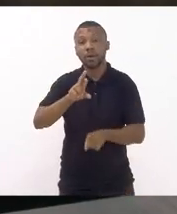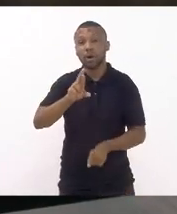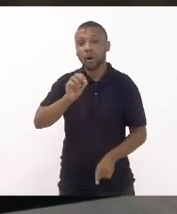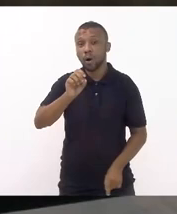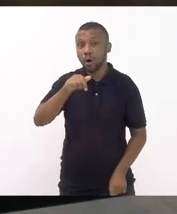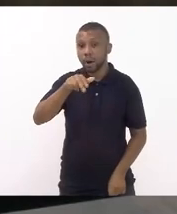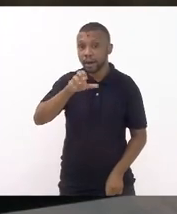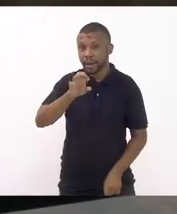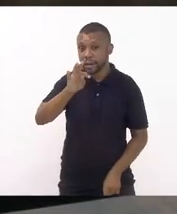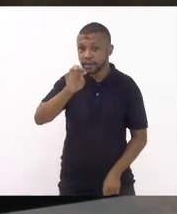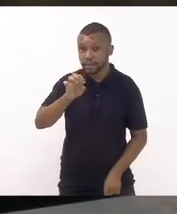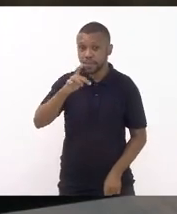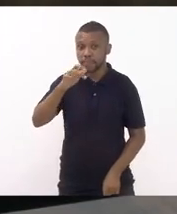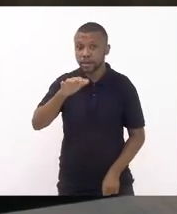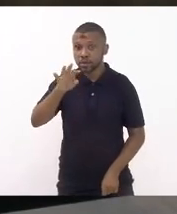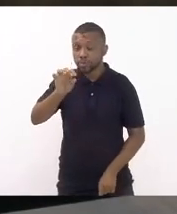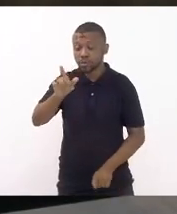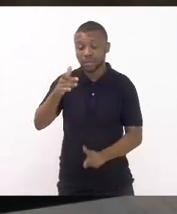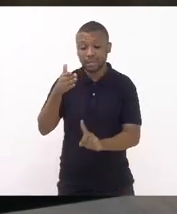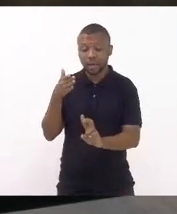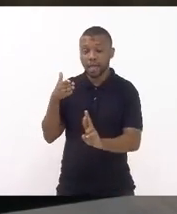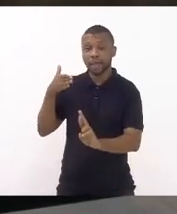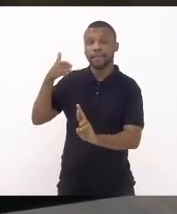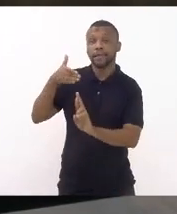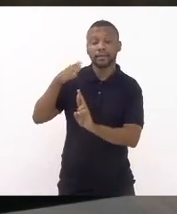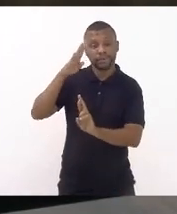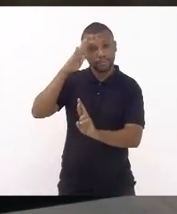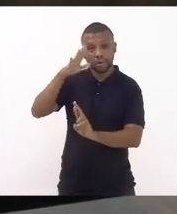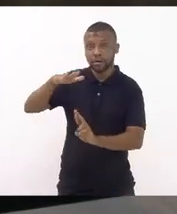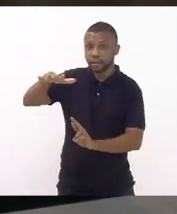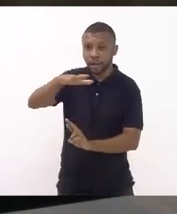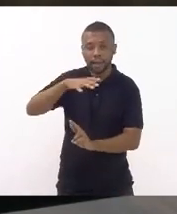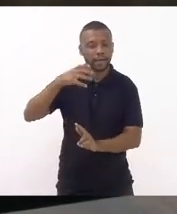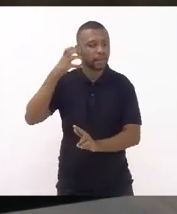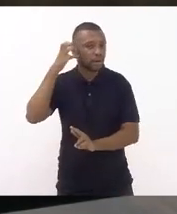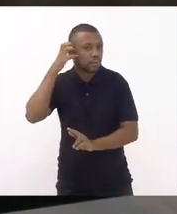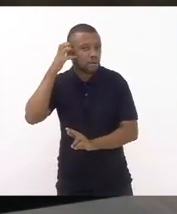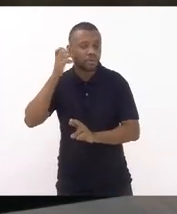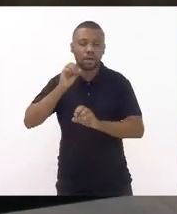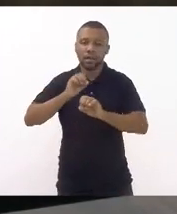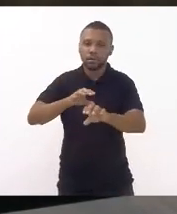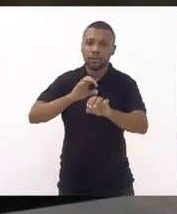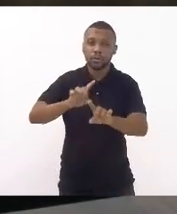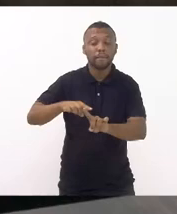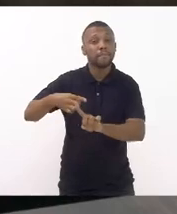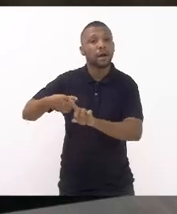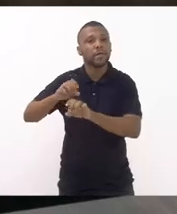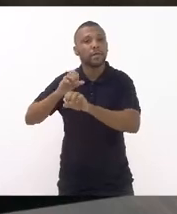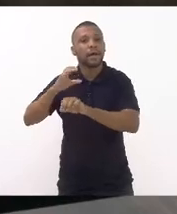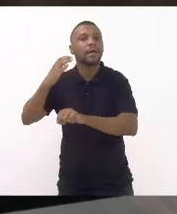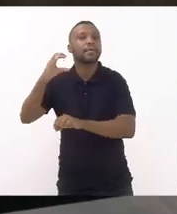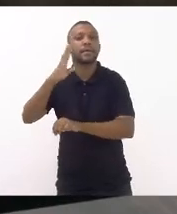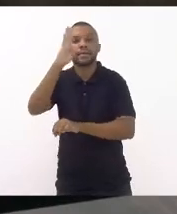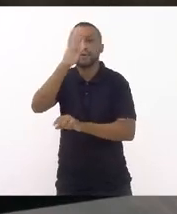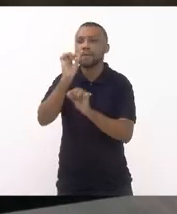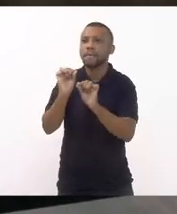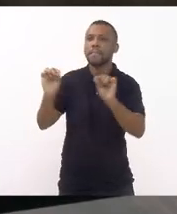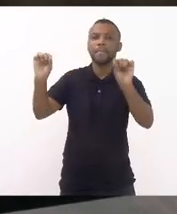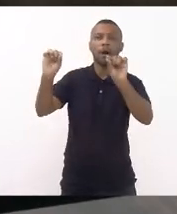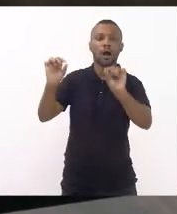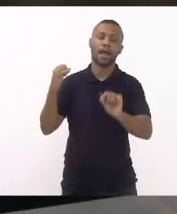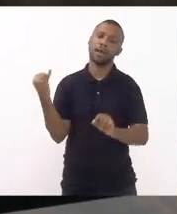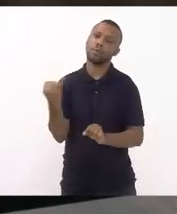esse grande nome da radiofonia educativa e da ciência brasileira. É muito importante